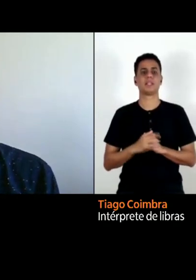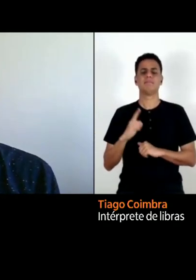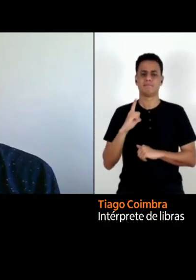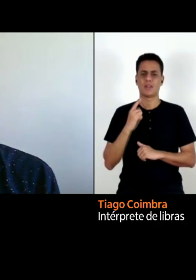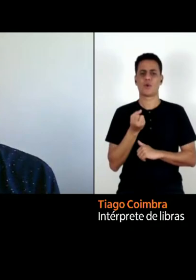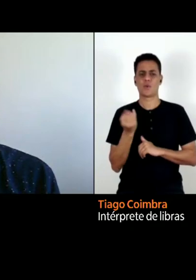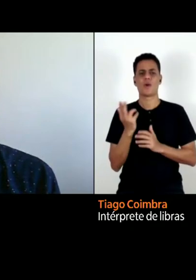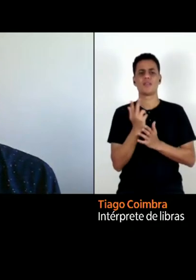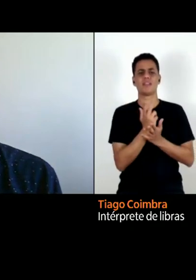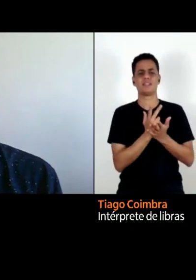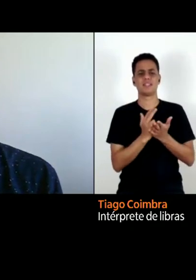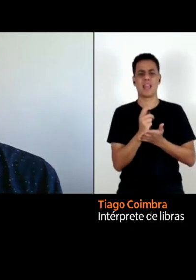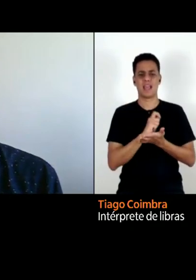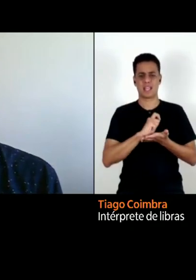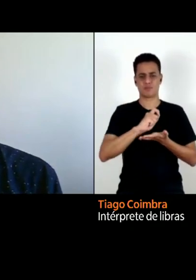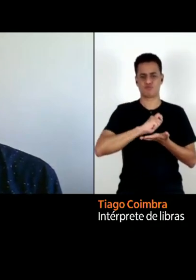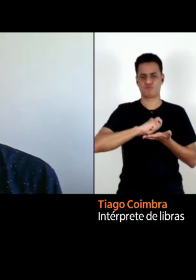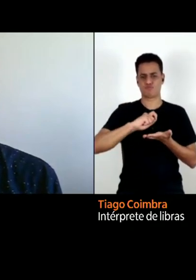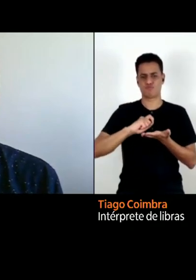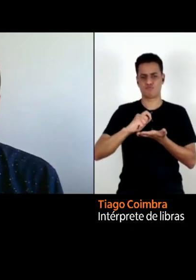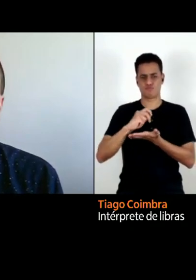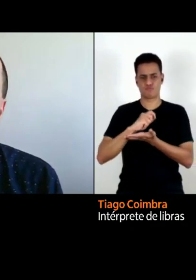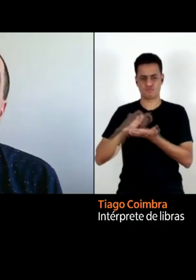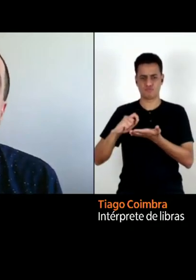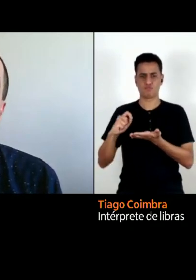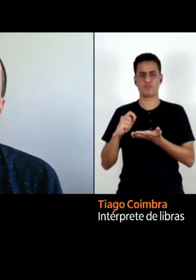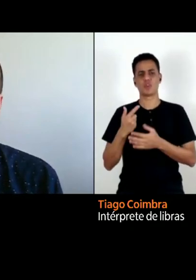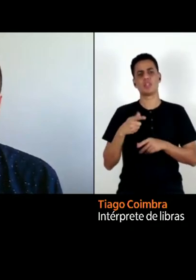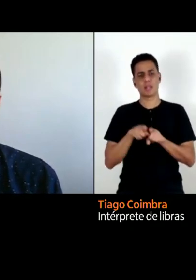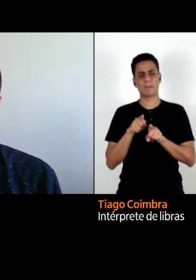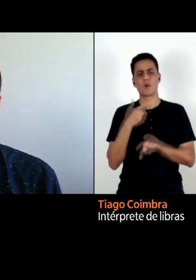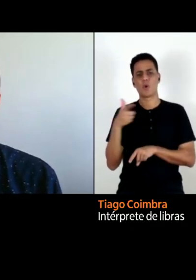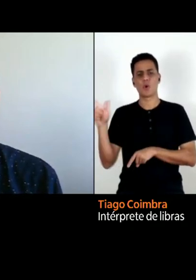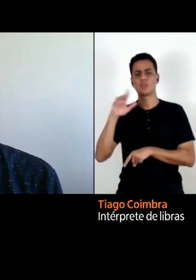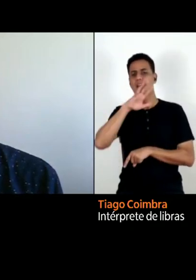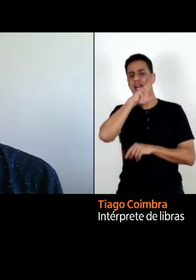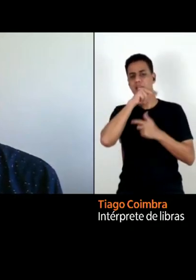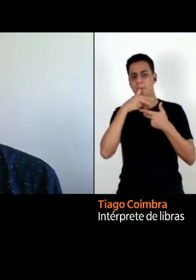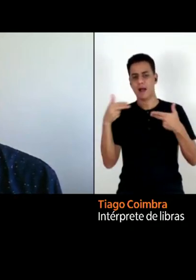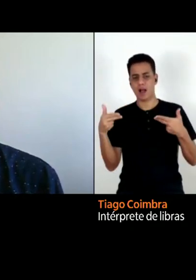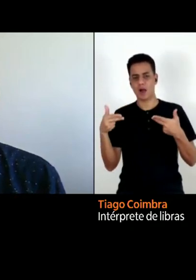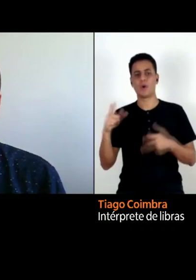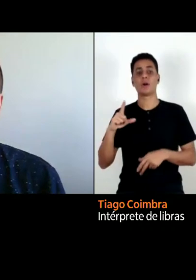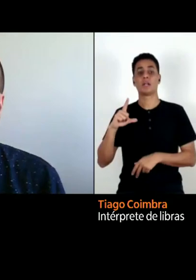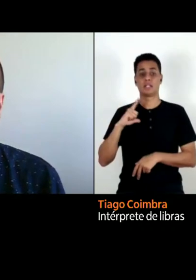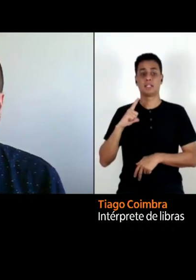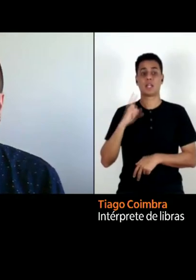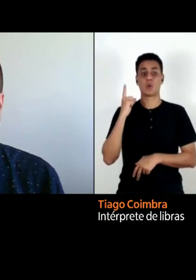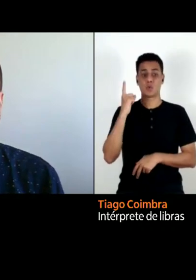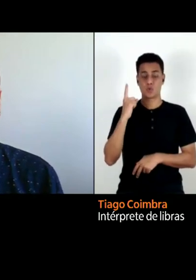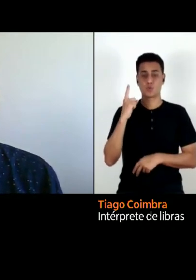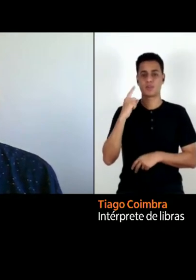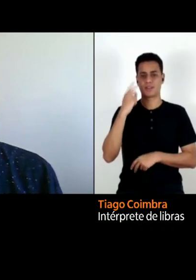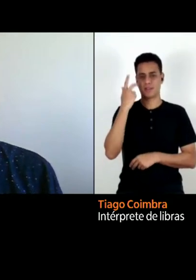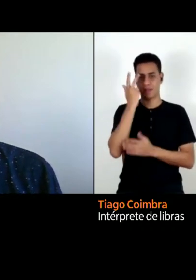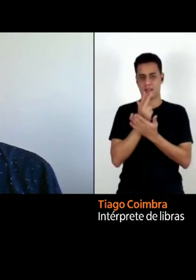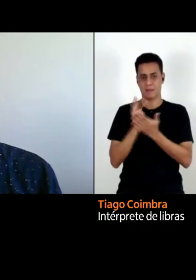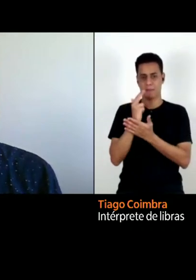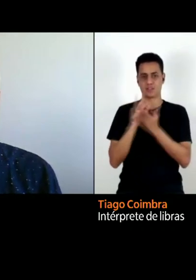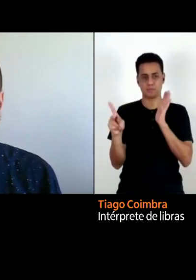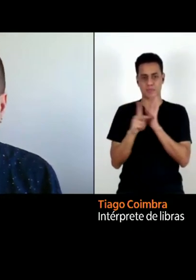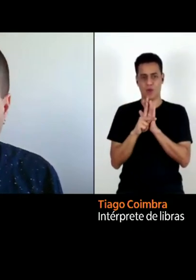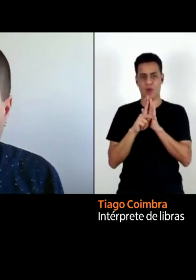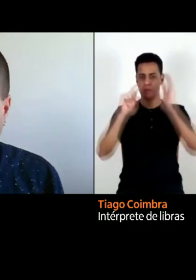desfilam abstrações e outros bichos, há uma imagem do escritor de chapéu cobrindo o rosto